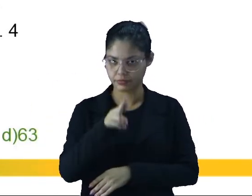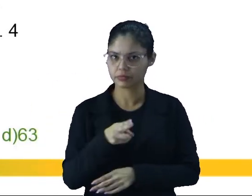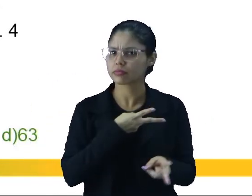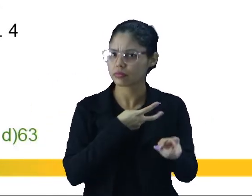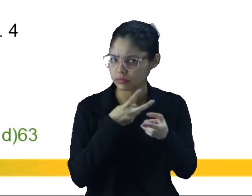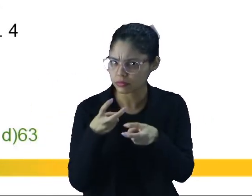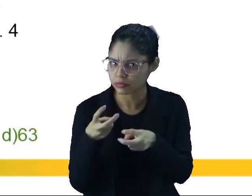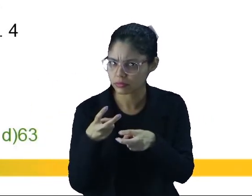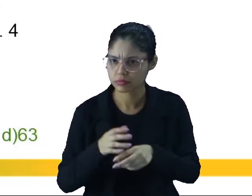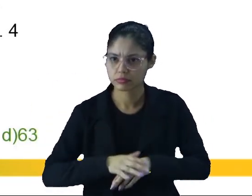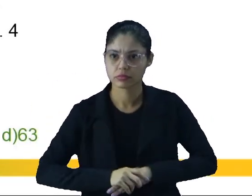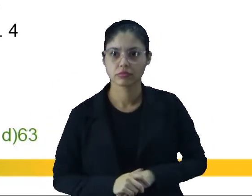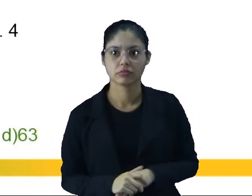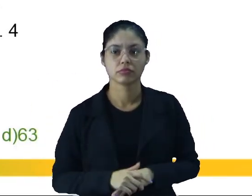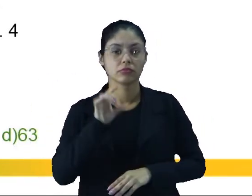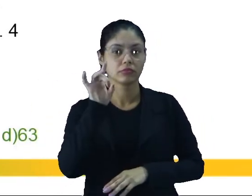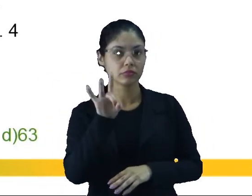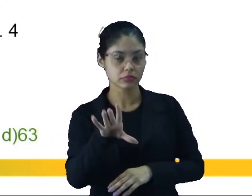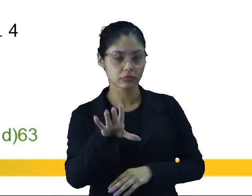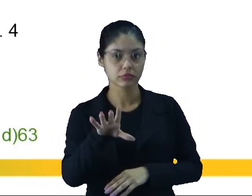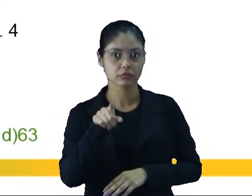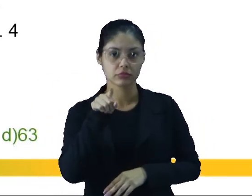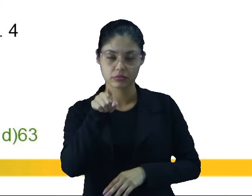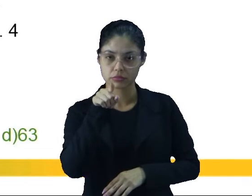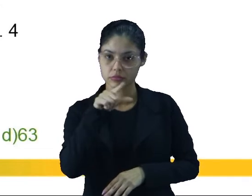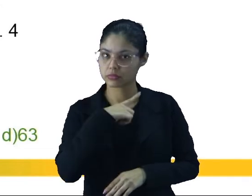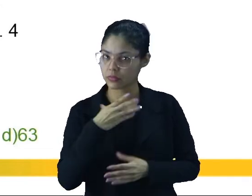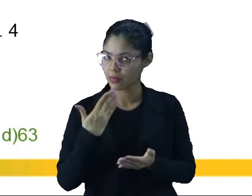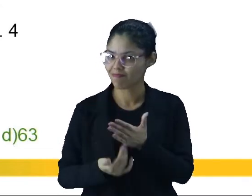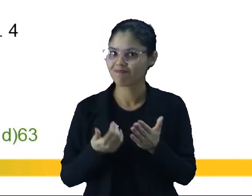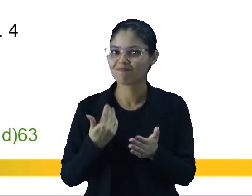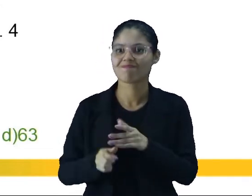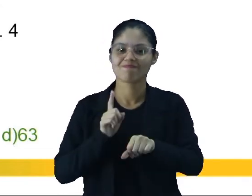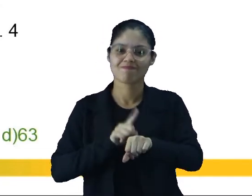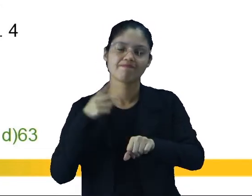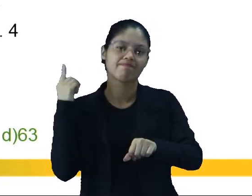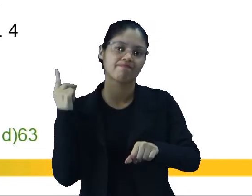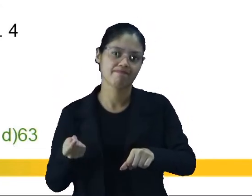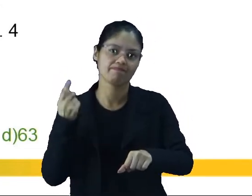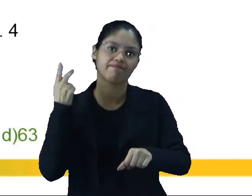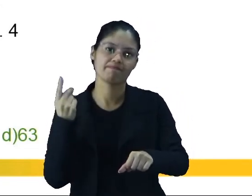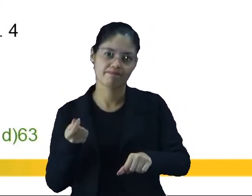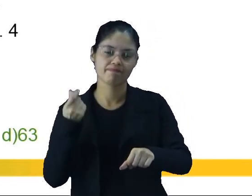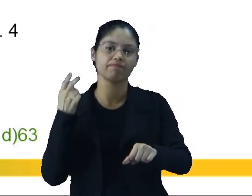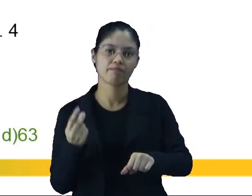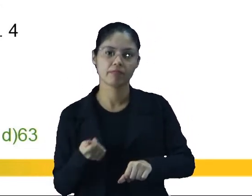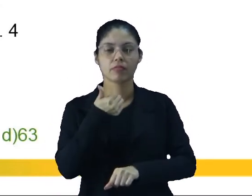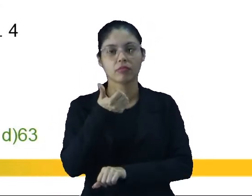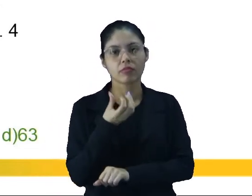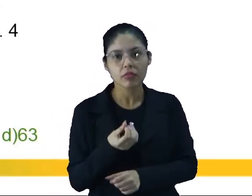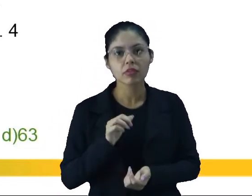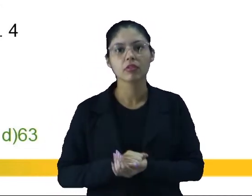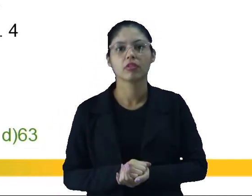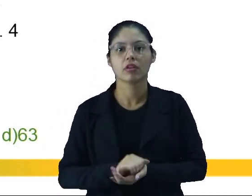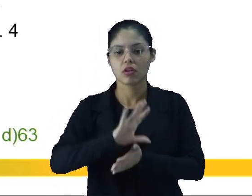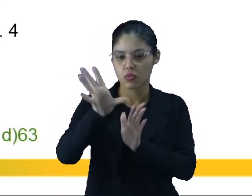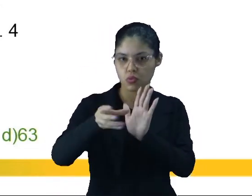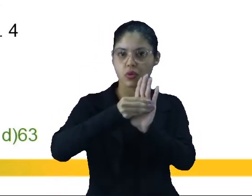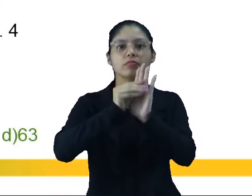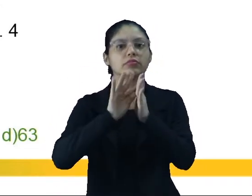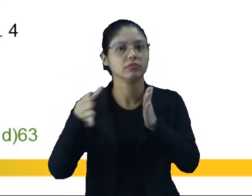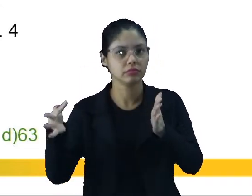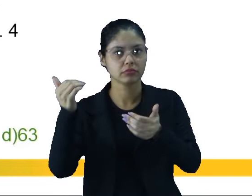Perceberam? Só que do jeito que está aqui, eu posso perder muito tempo até chegar no 16º termo. Então, eu vou jogar na